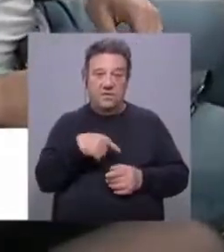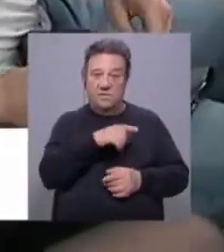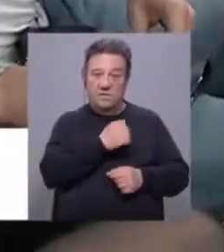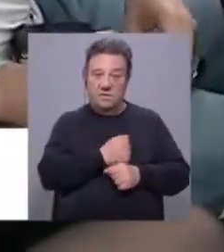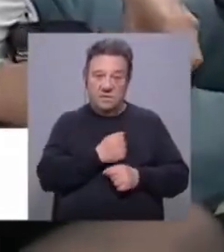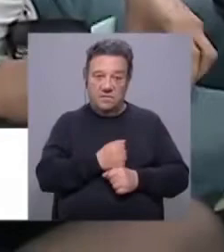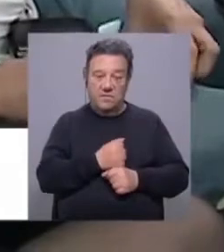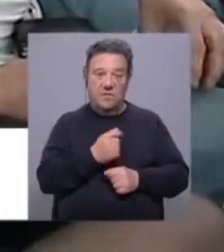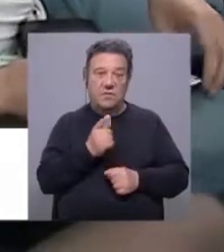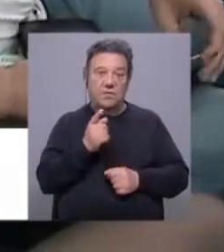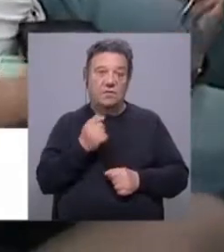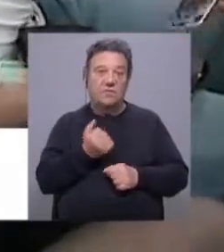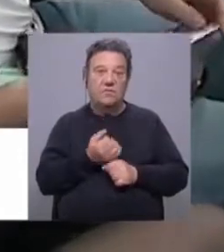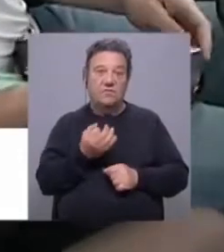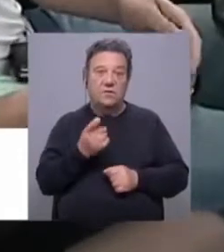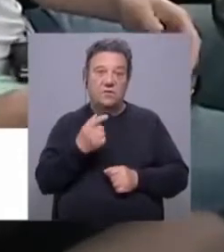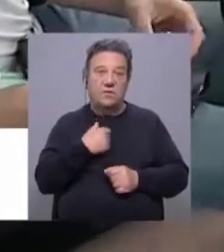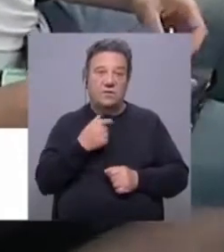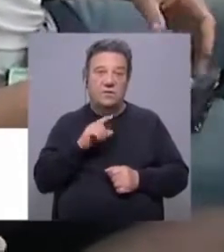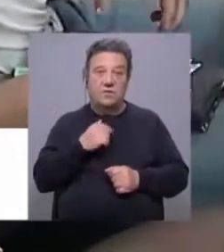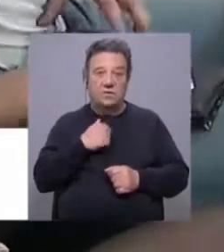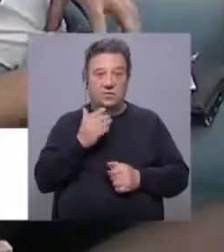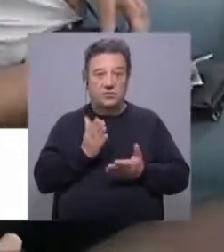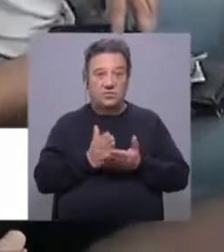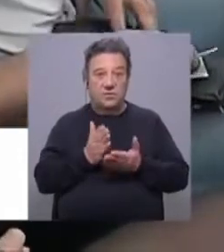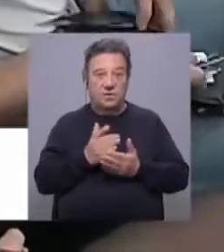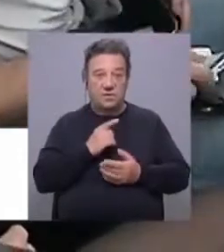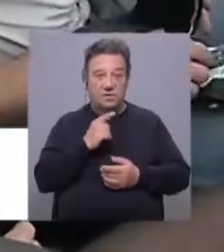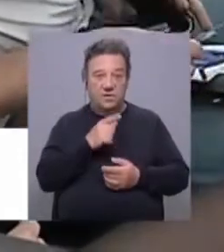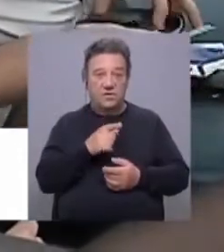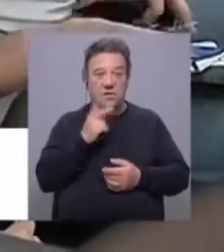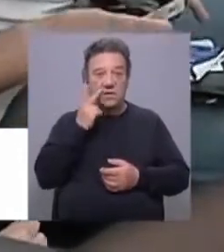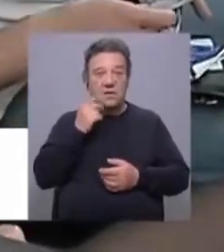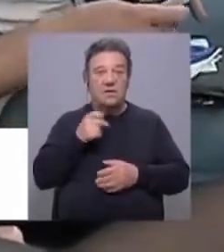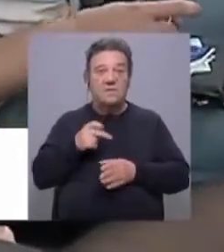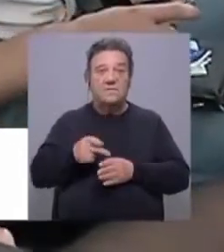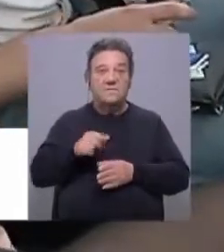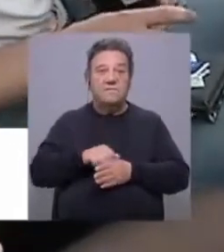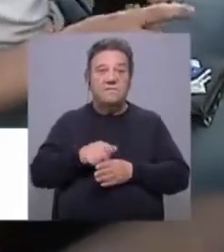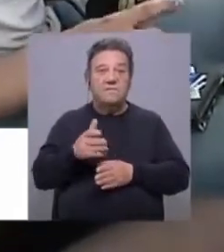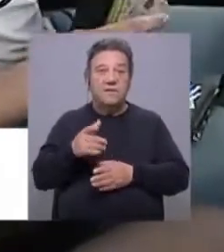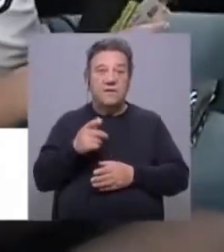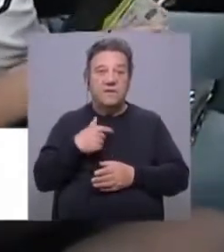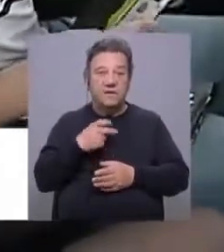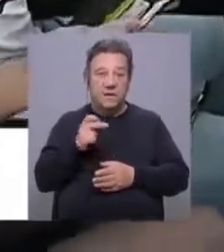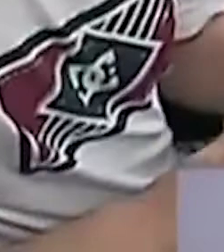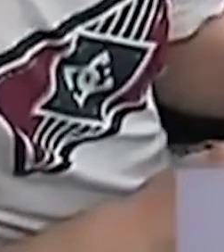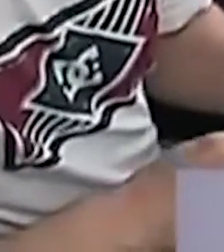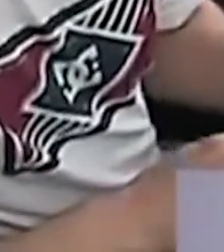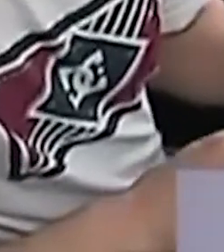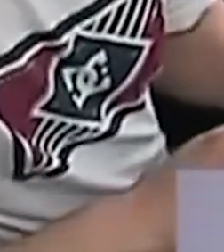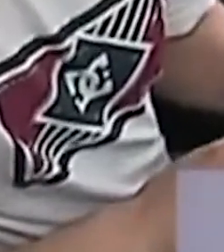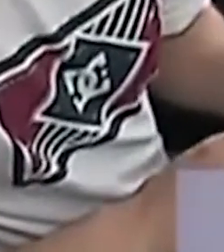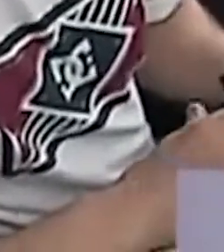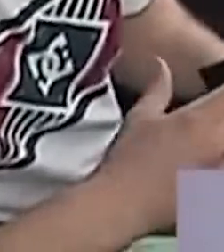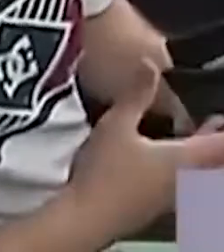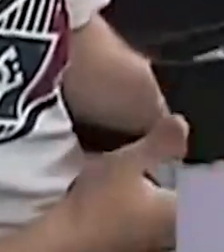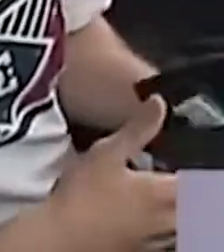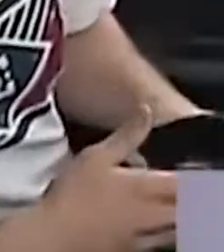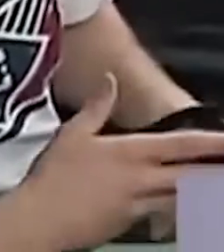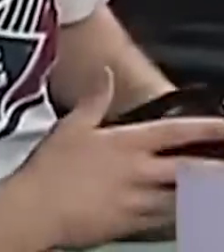trabalho? O que é que fizeram? Estudando só. E de onde? Na ajuda, exato.